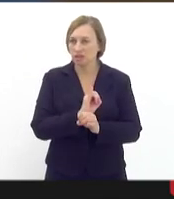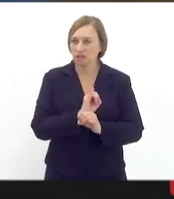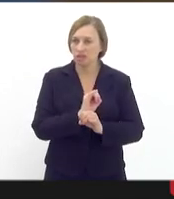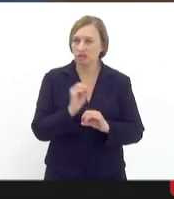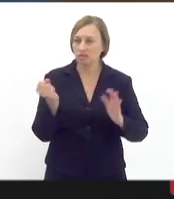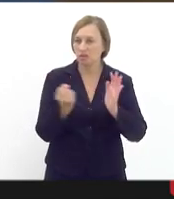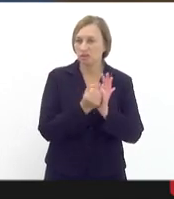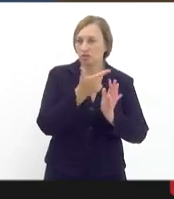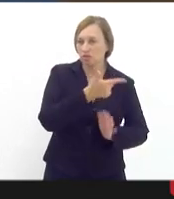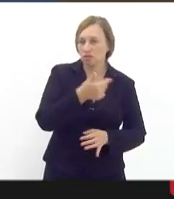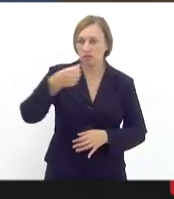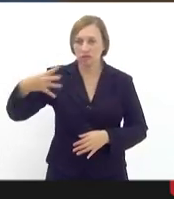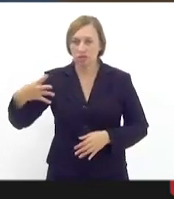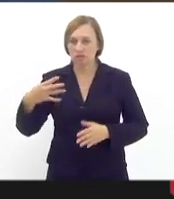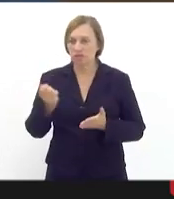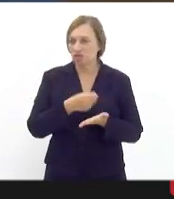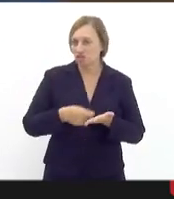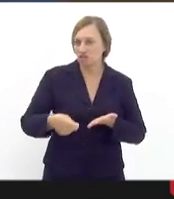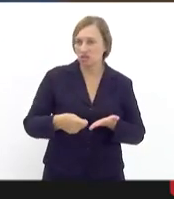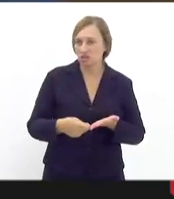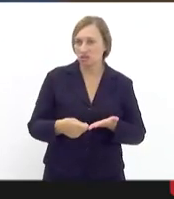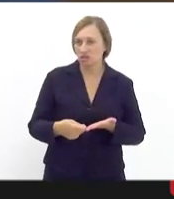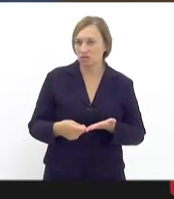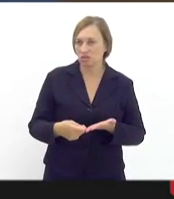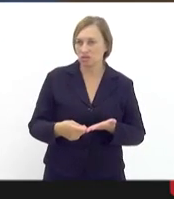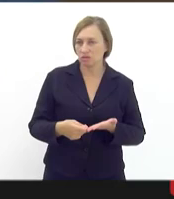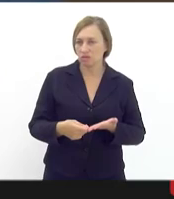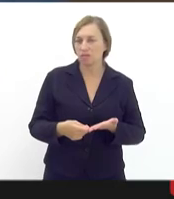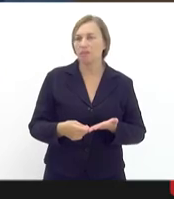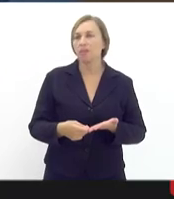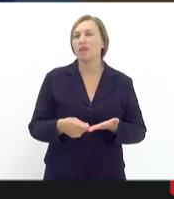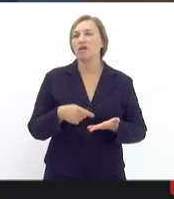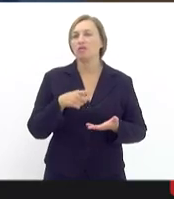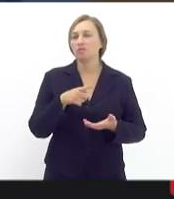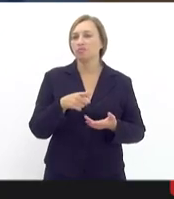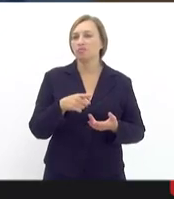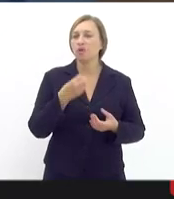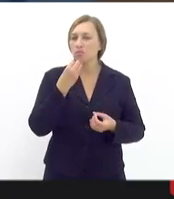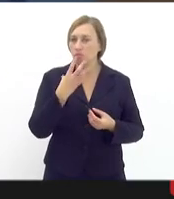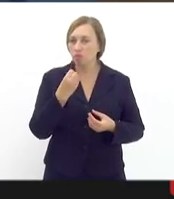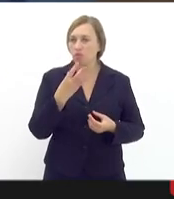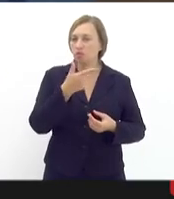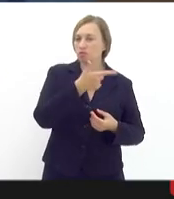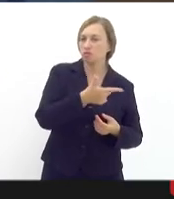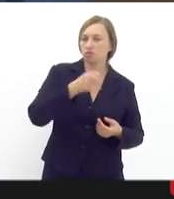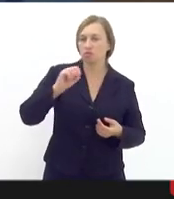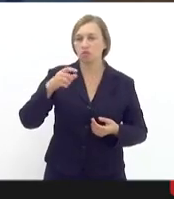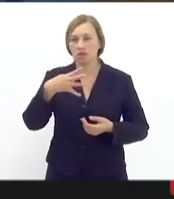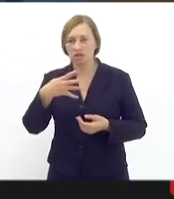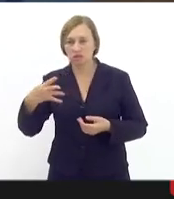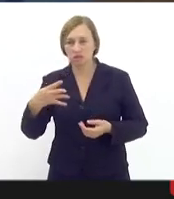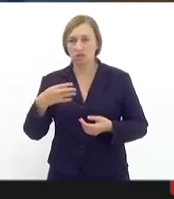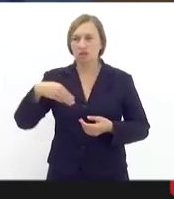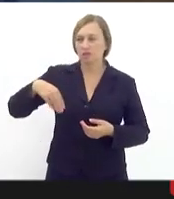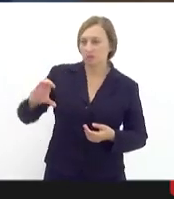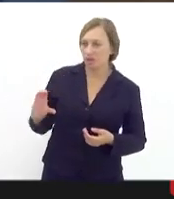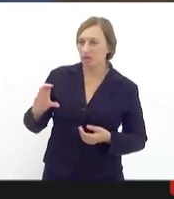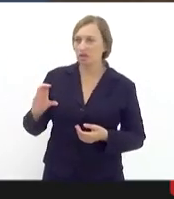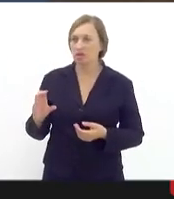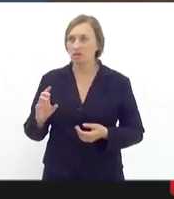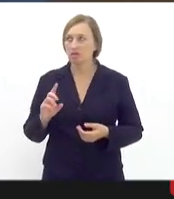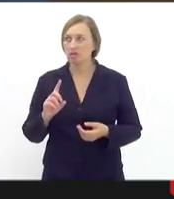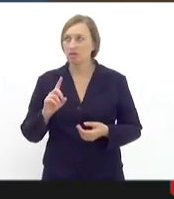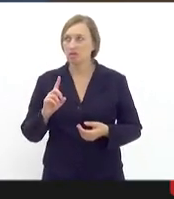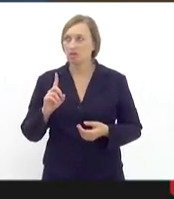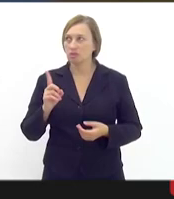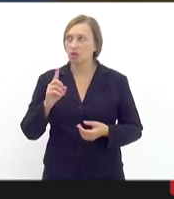importante, não está escrito na pedra e é imutável. Aquilo que foi muito bom em 2014, Mink, pode não ser